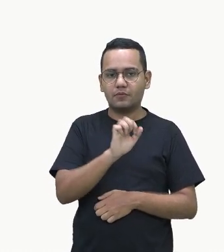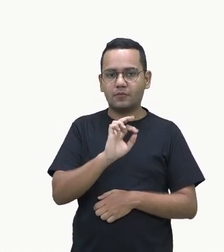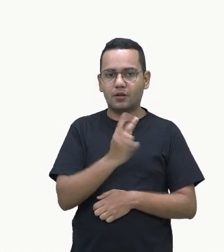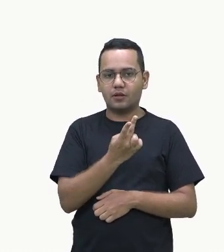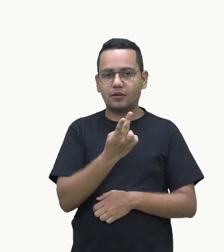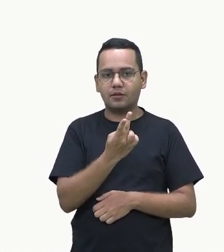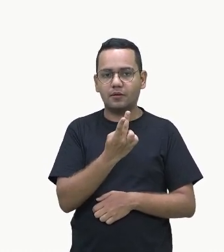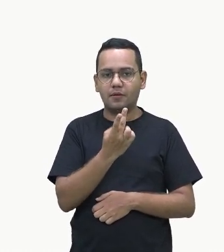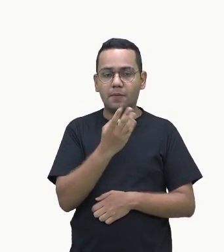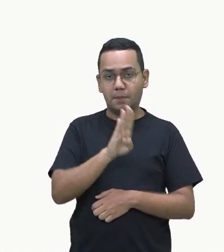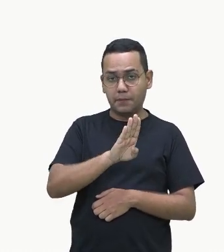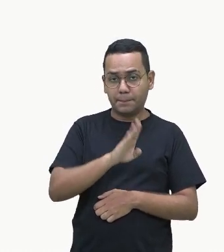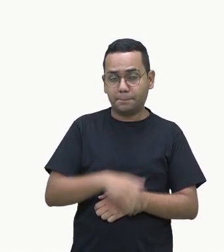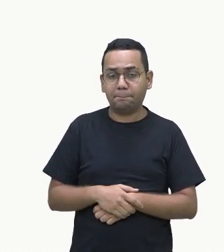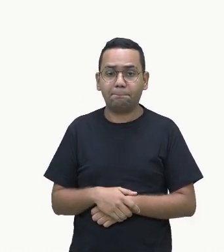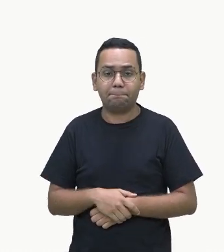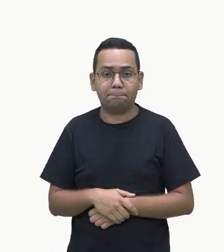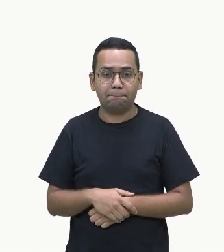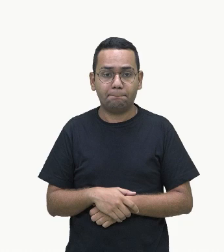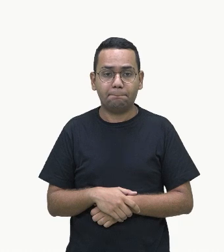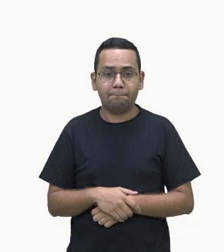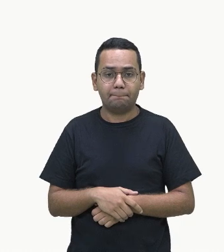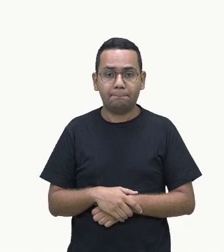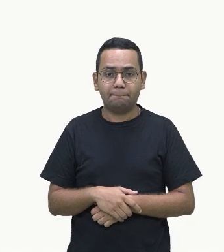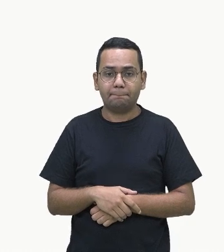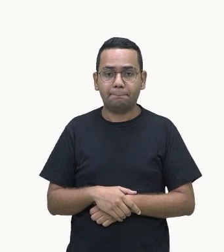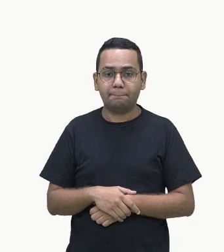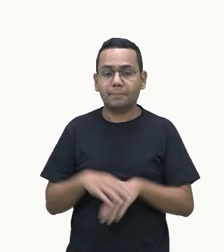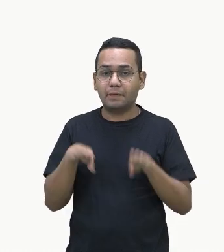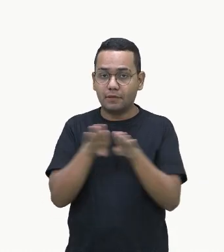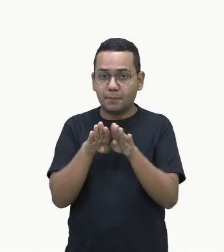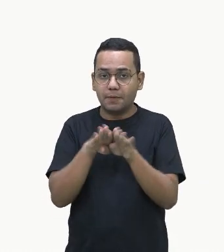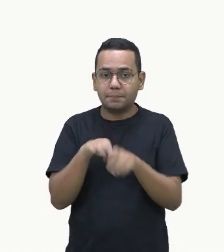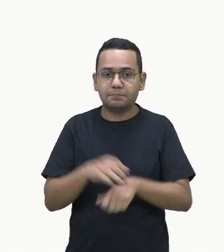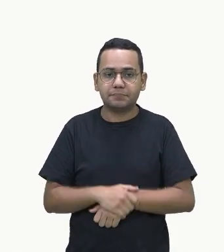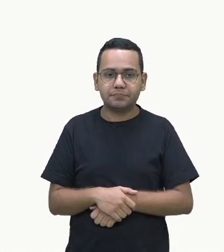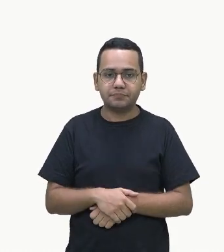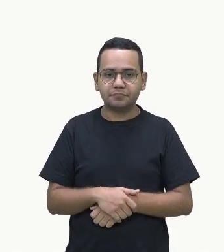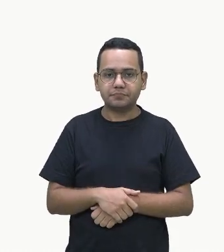AHB e temos também o triângulo aí